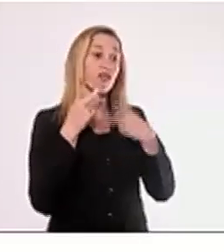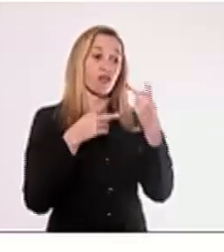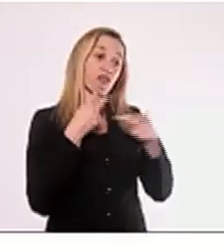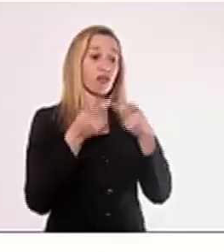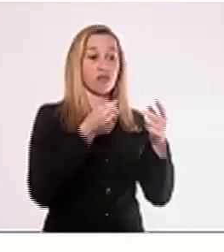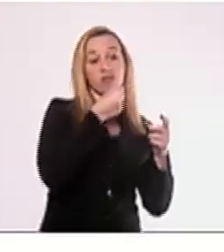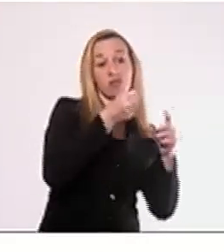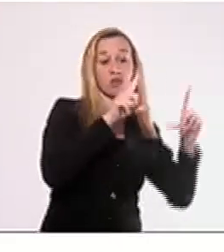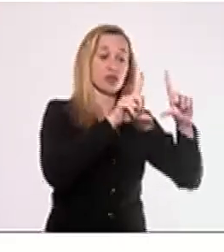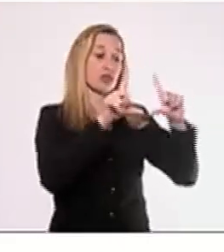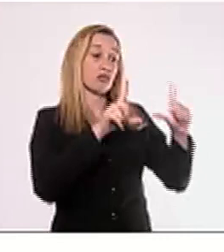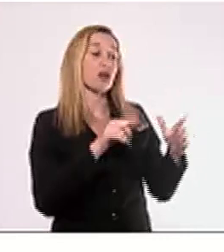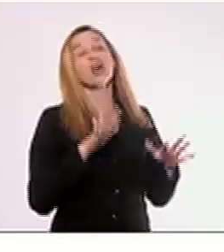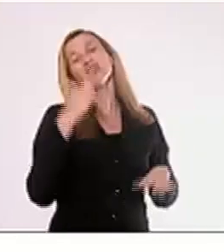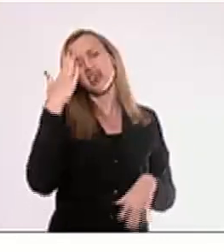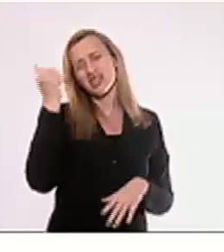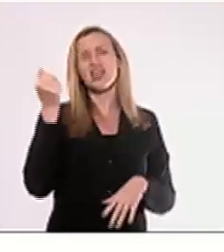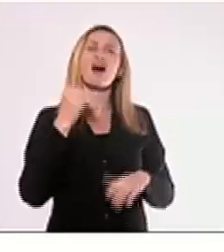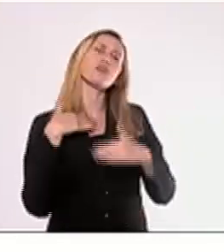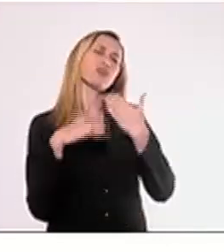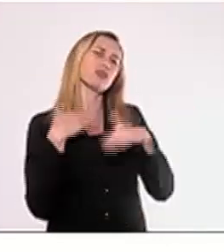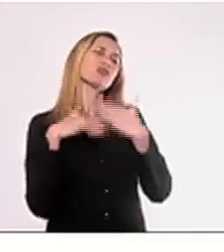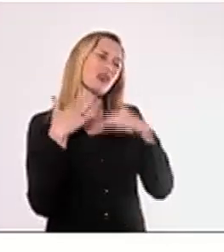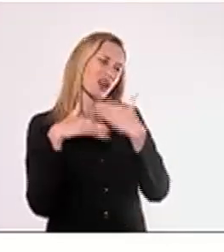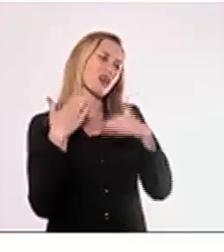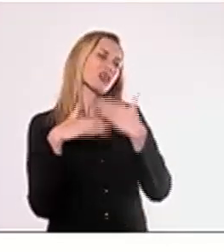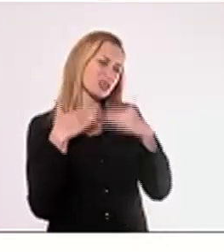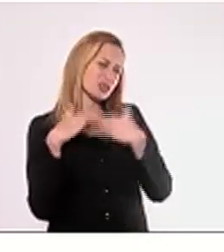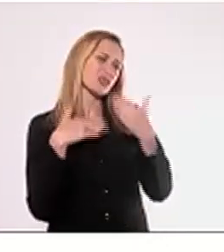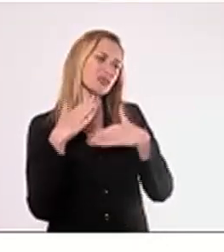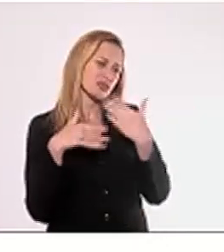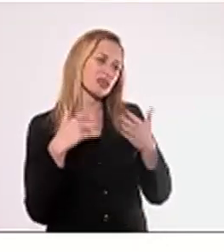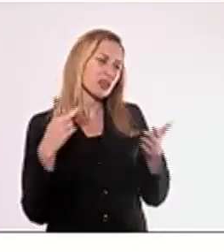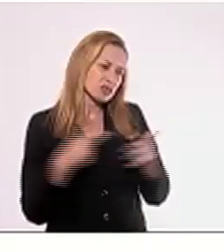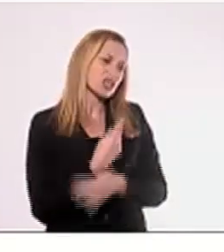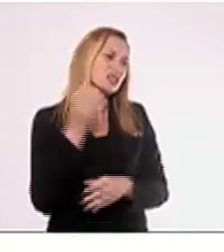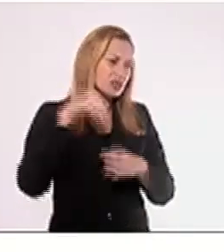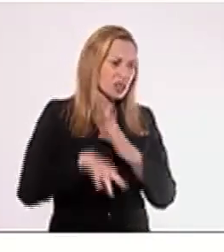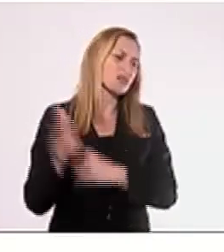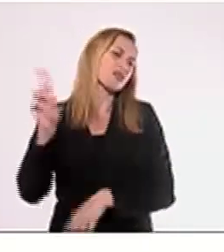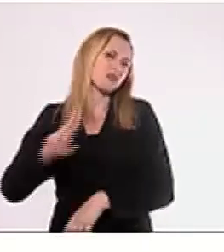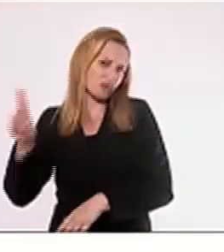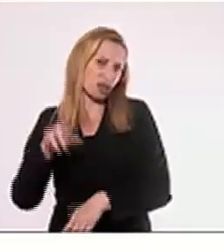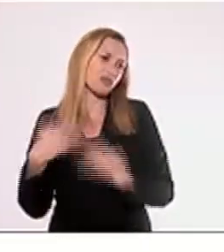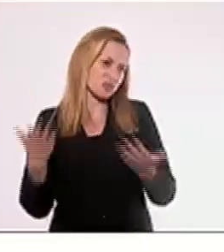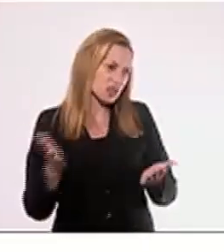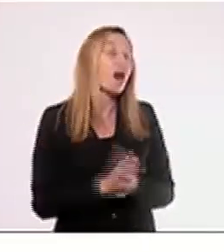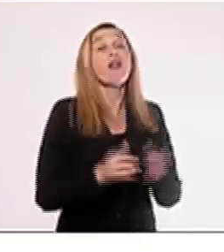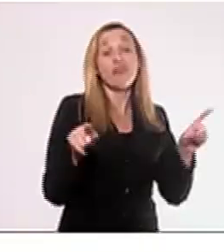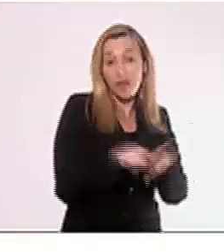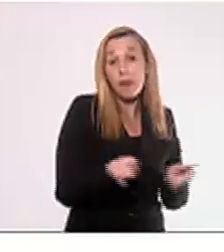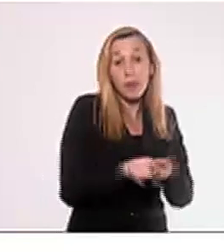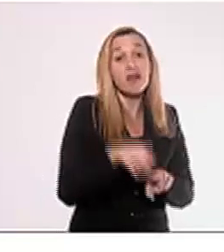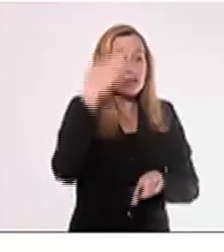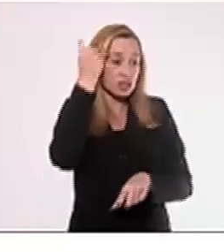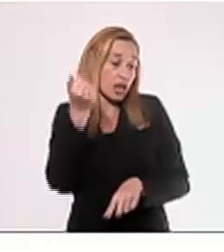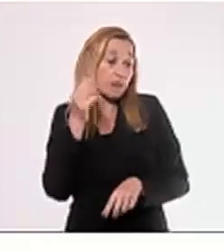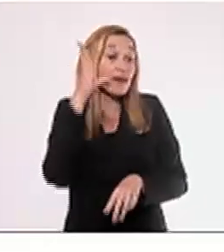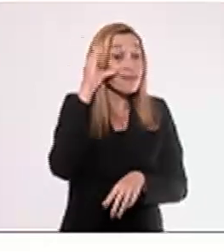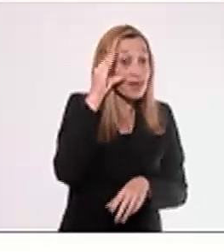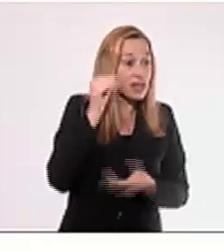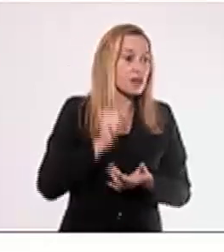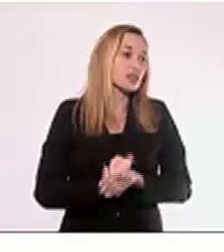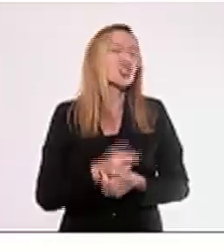imprensa. Todo mundo já sabe o processo de sucateamento da UERJ. Todo mundo já sabe também que é